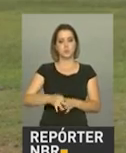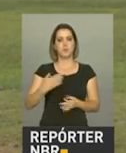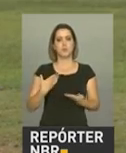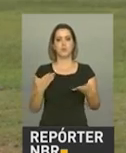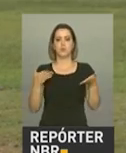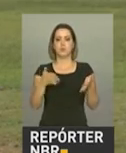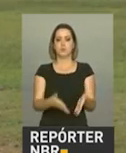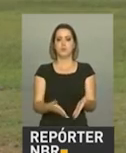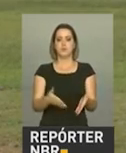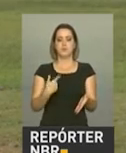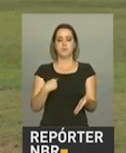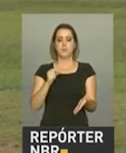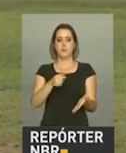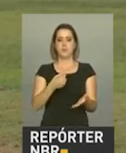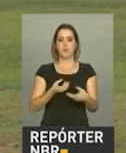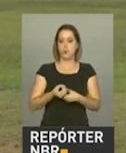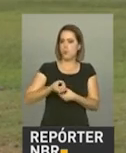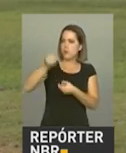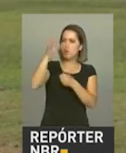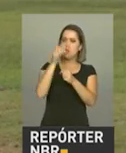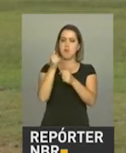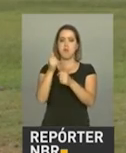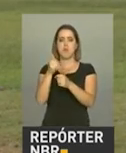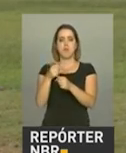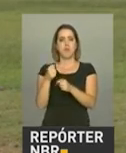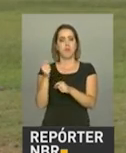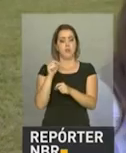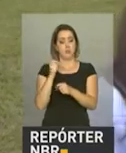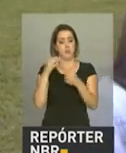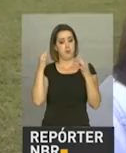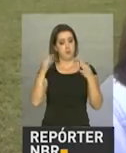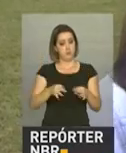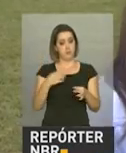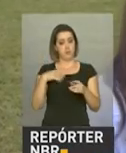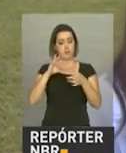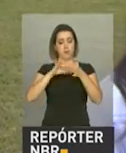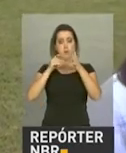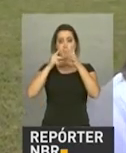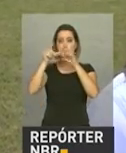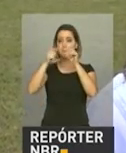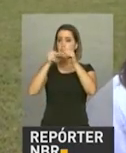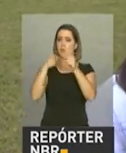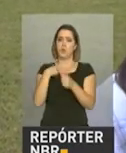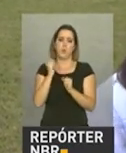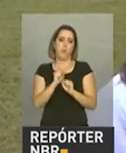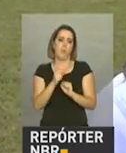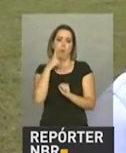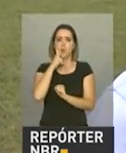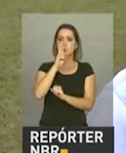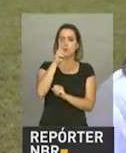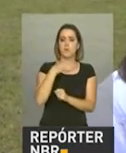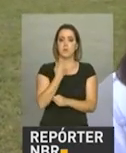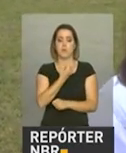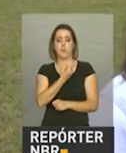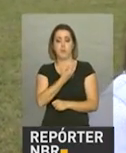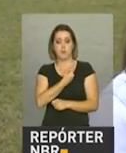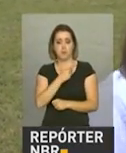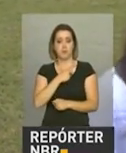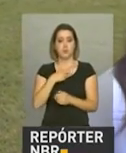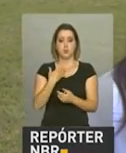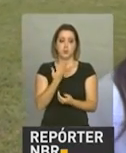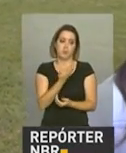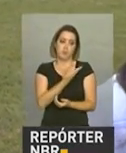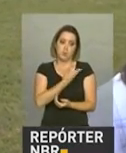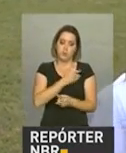parte do telescópio, essas coisas práticas da astronomia. Eu não posso avaliar os meus concorrentes, mas eu posso avaliar que eu tive um crescimento muito